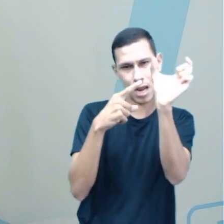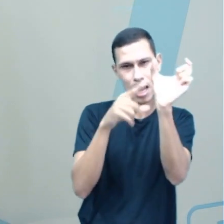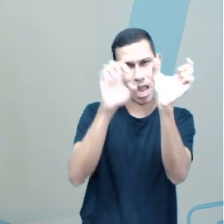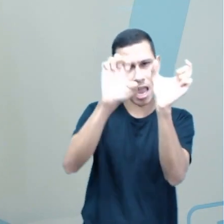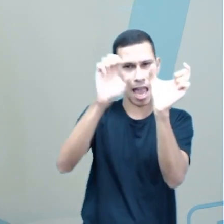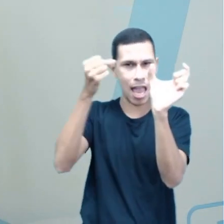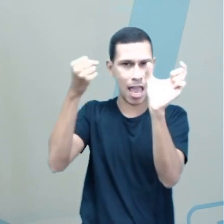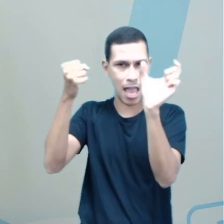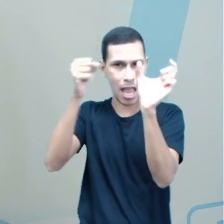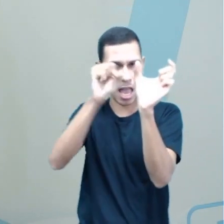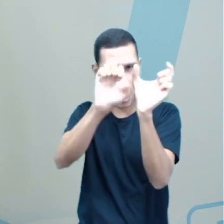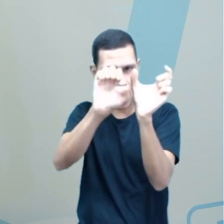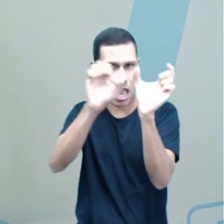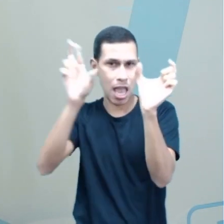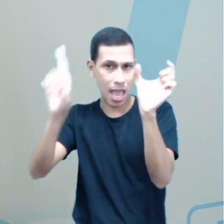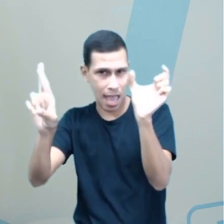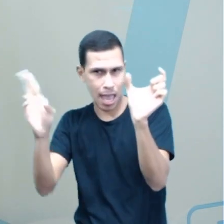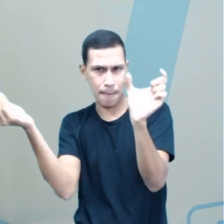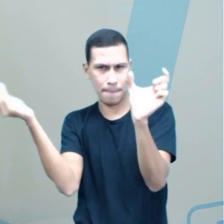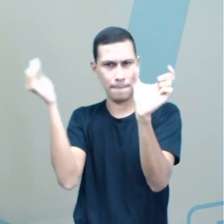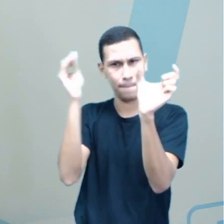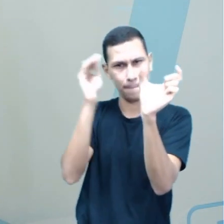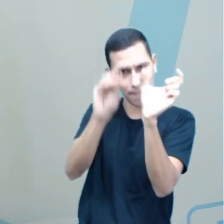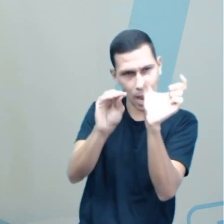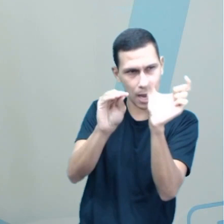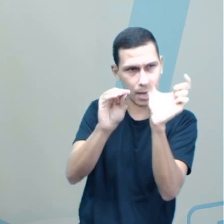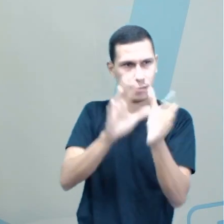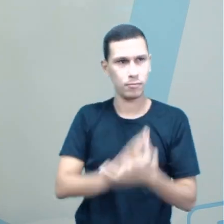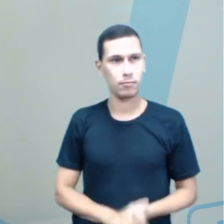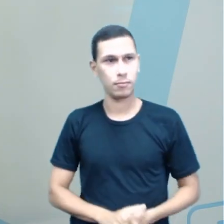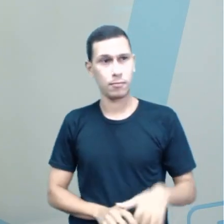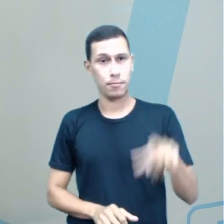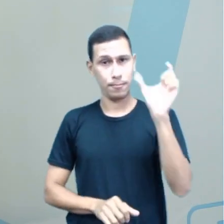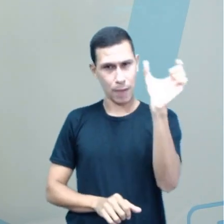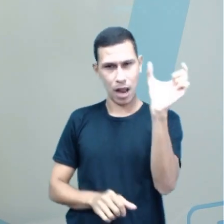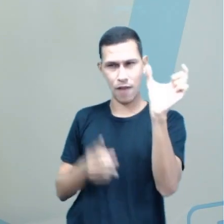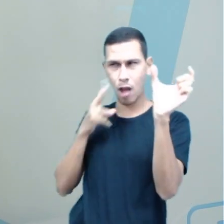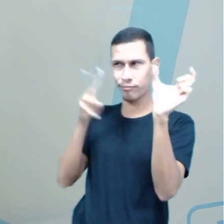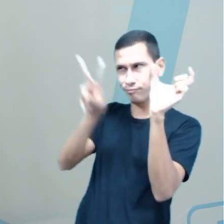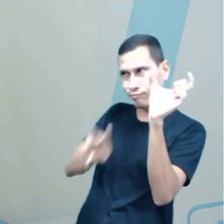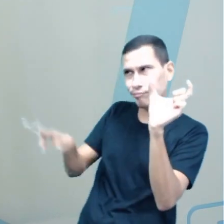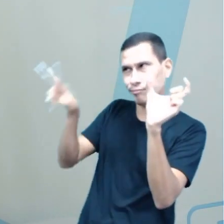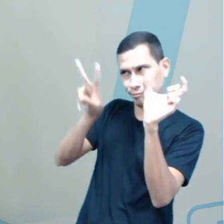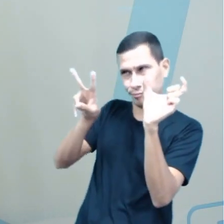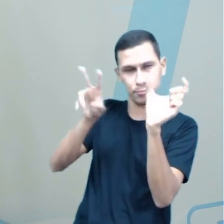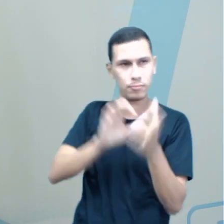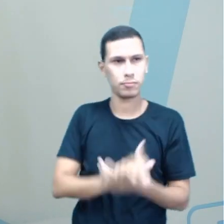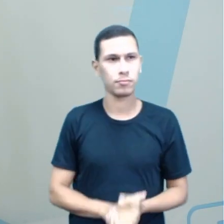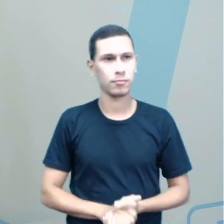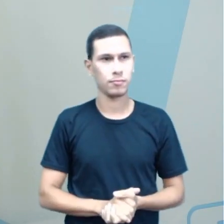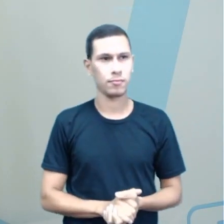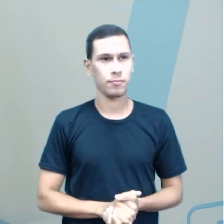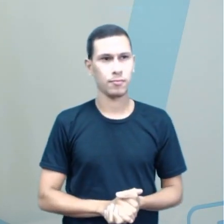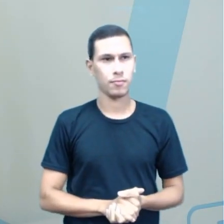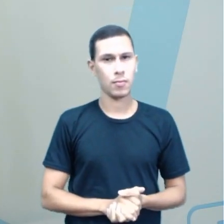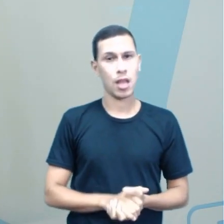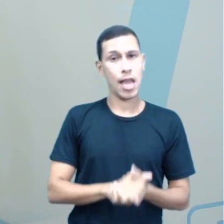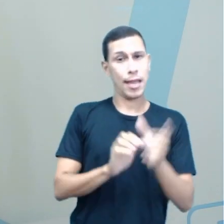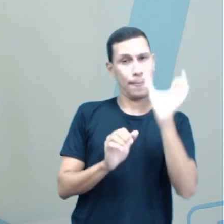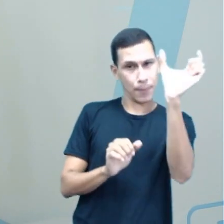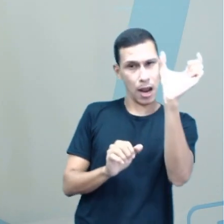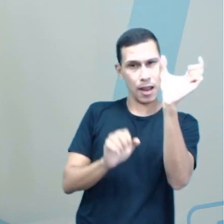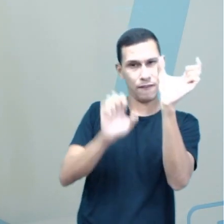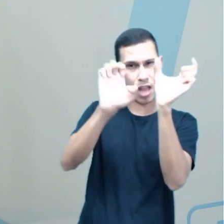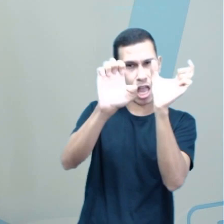depois vai colocar o than, certo? Então temos a palavra tall, que só tem uma sílaba, então colocamos ER no